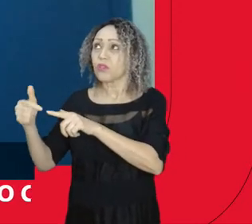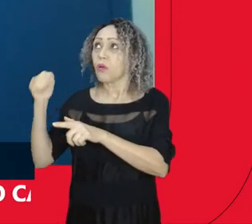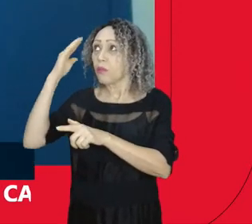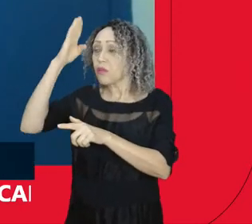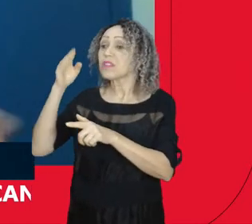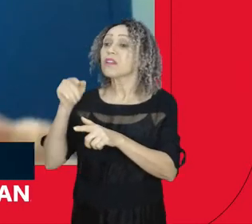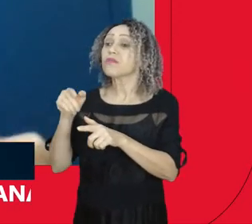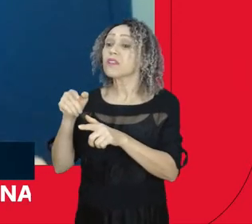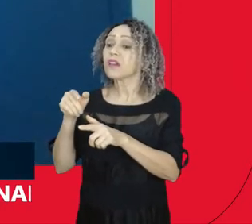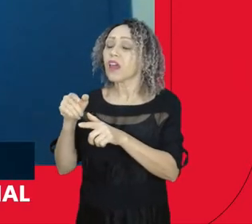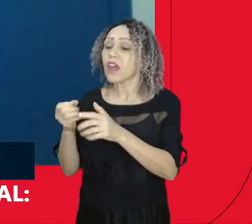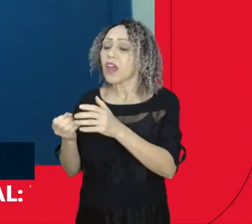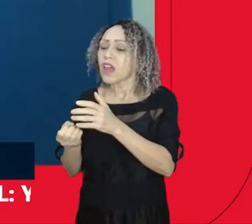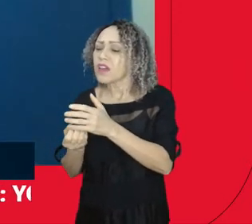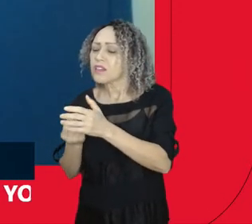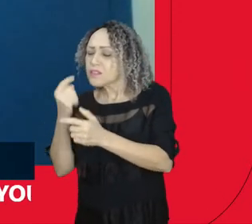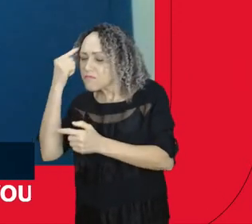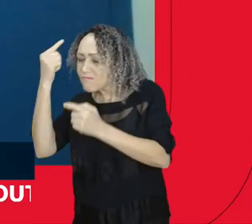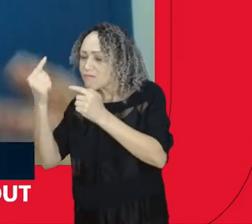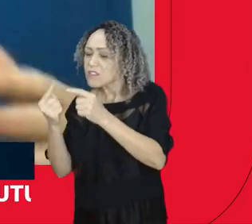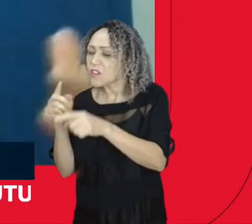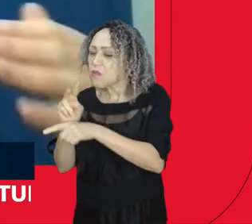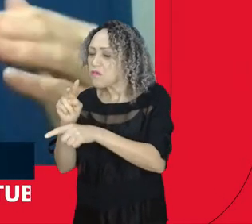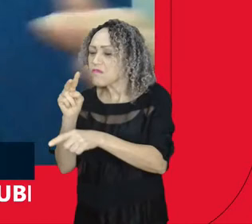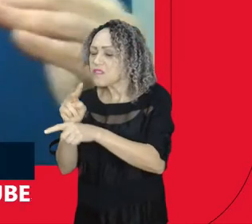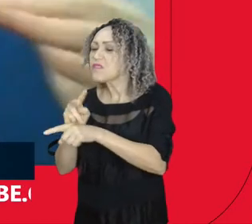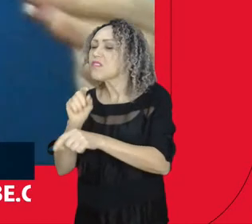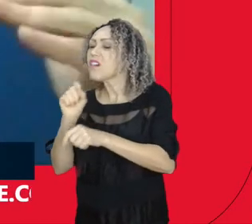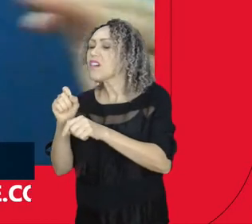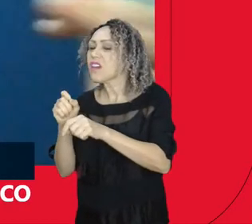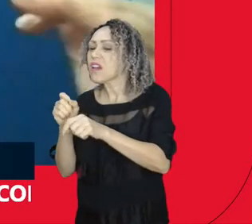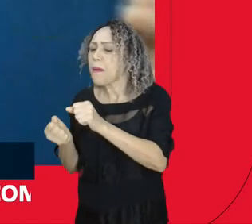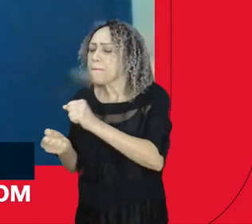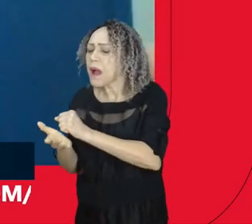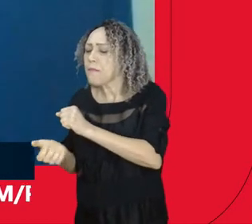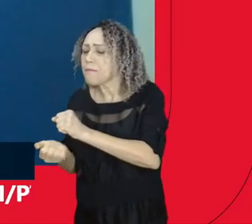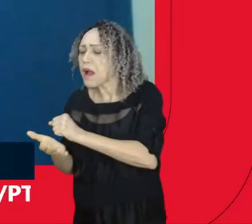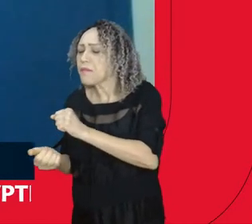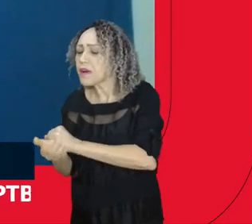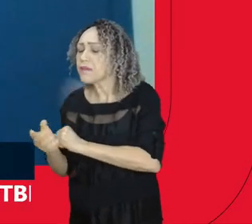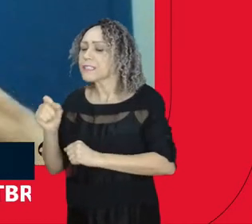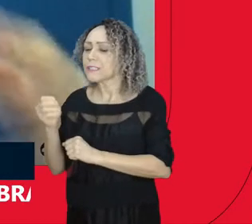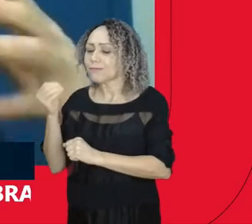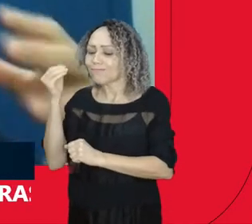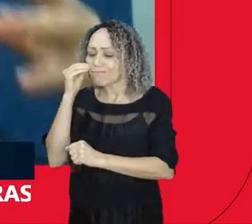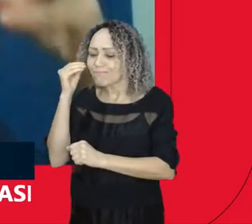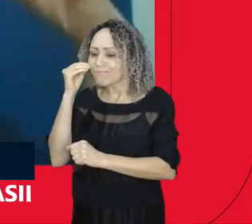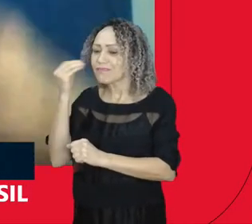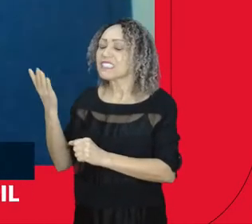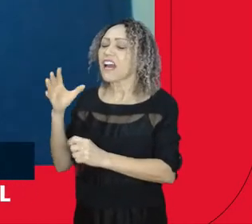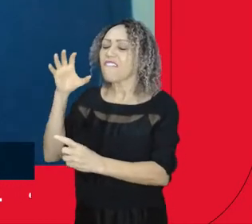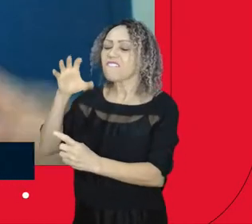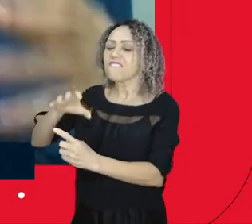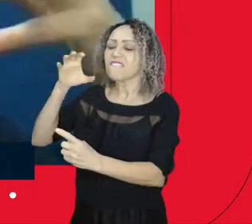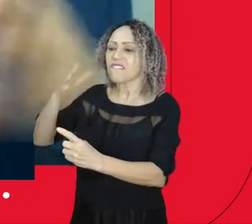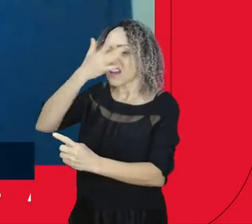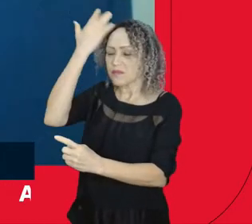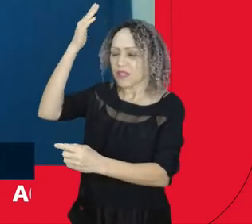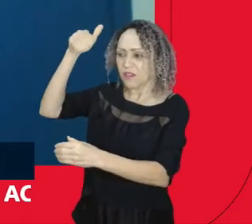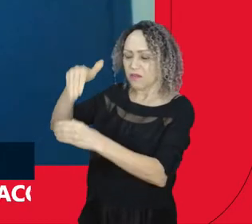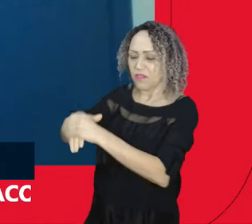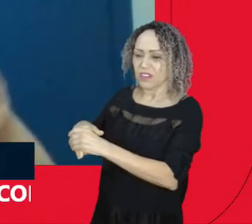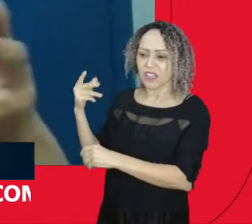é o bolsa boca de urna, né, para tentar chegar ali e ganhar uns votos na eleição. Então, voltando